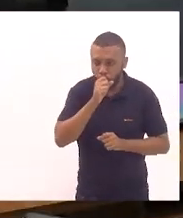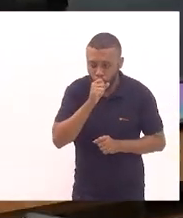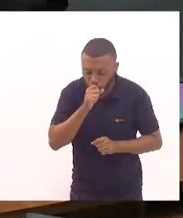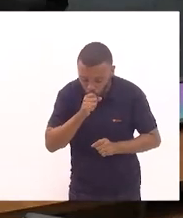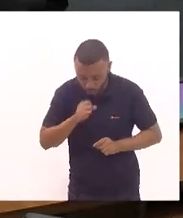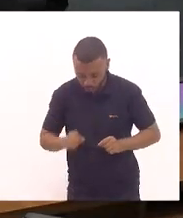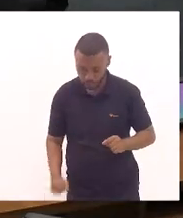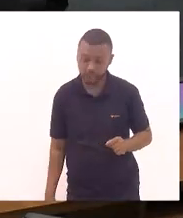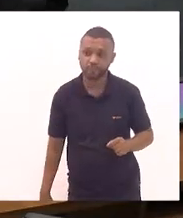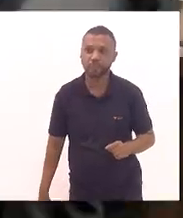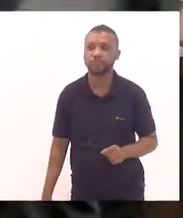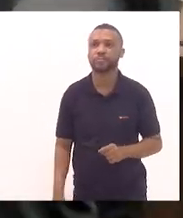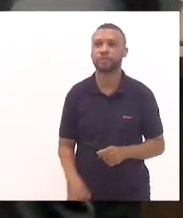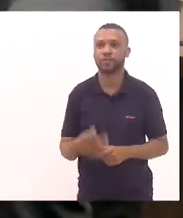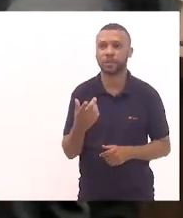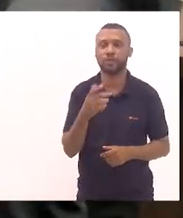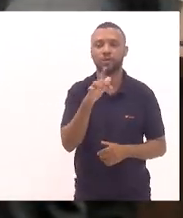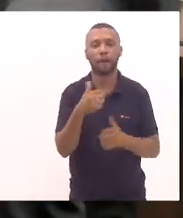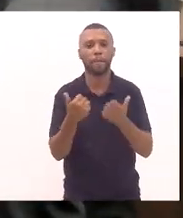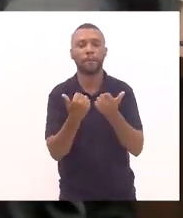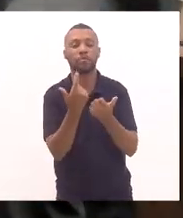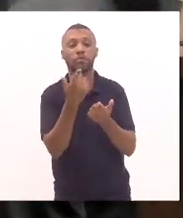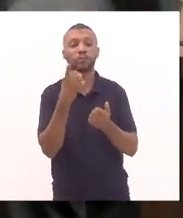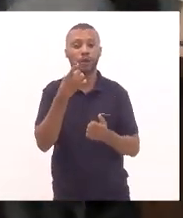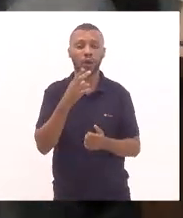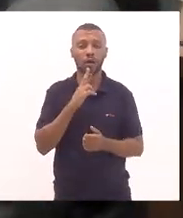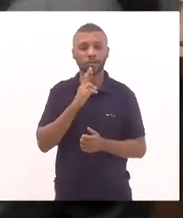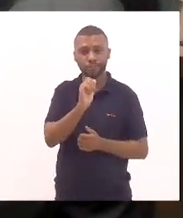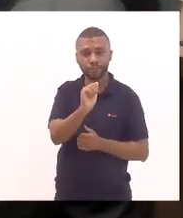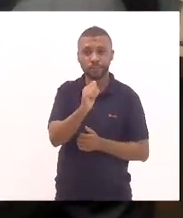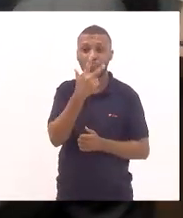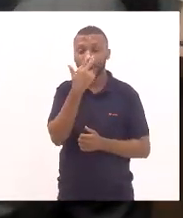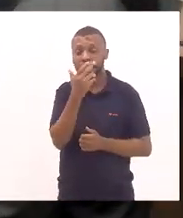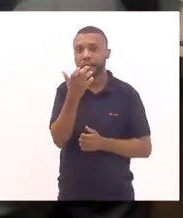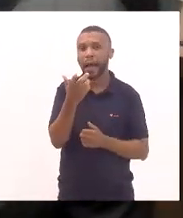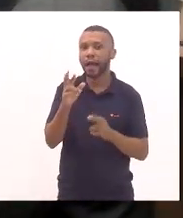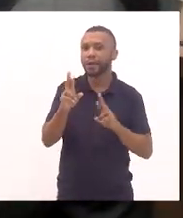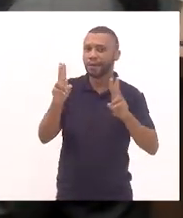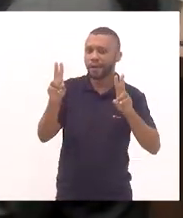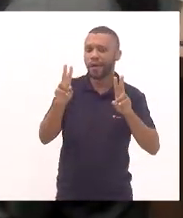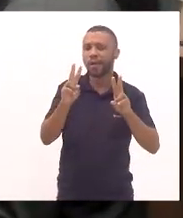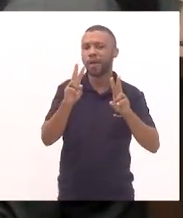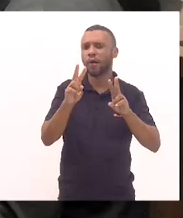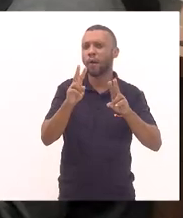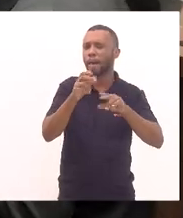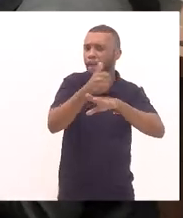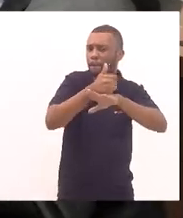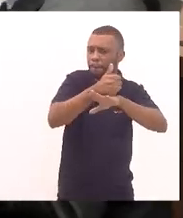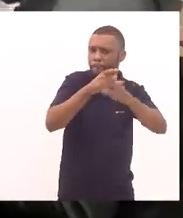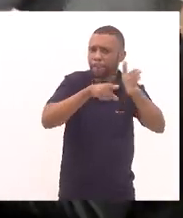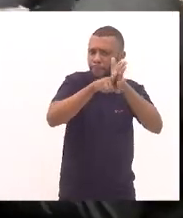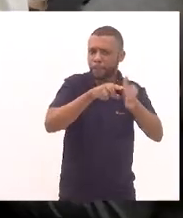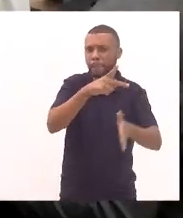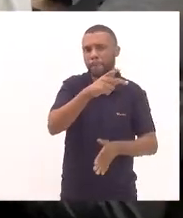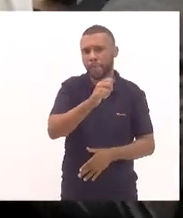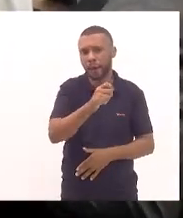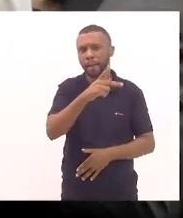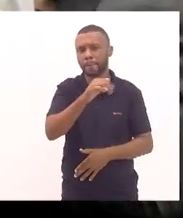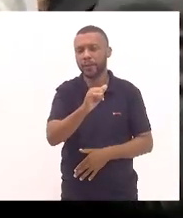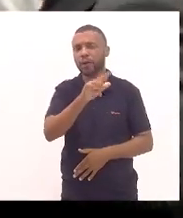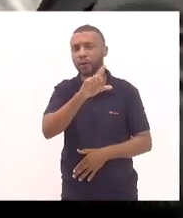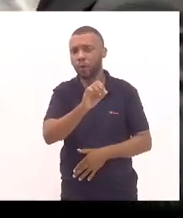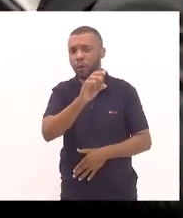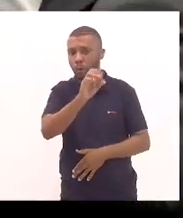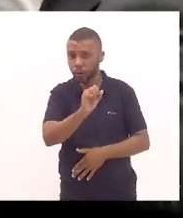a proposta do deputado Rodrigo Amorim parece querer diferenciar o perito papiloscopista no sentido que a lei orgânica está indo no